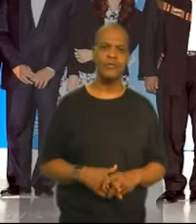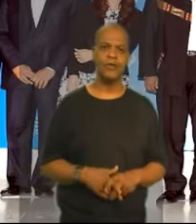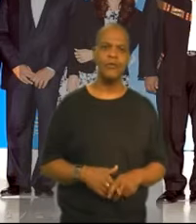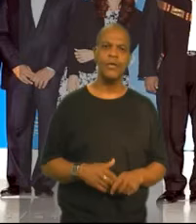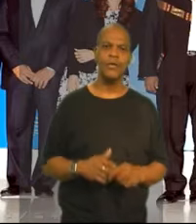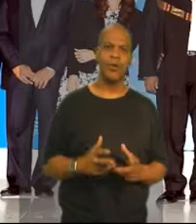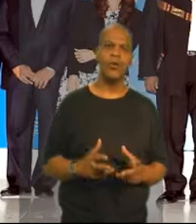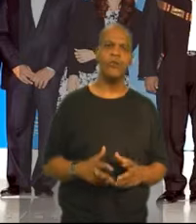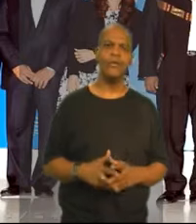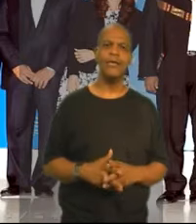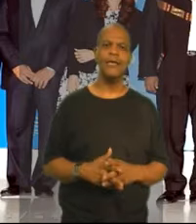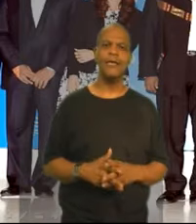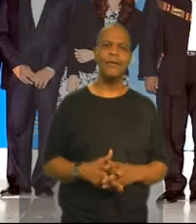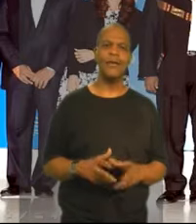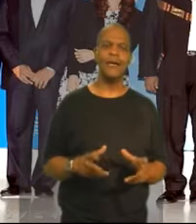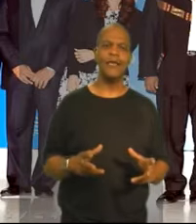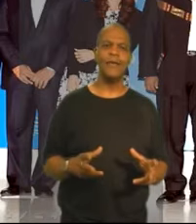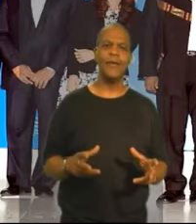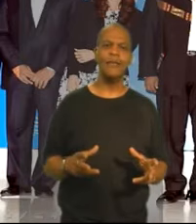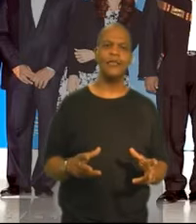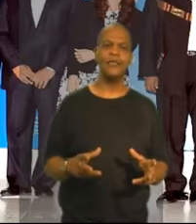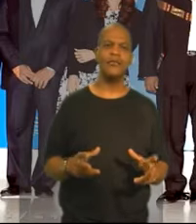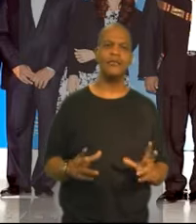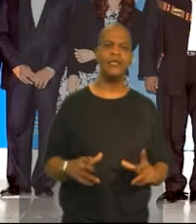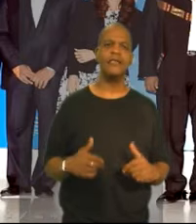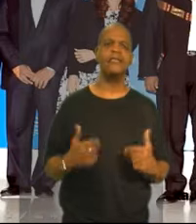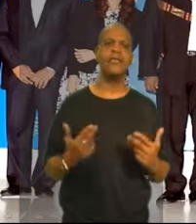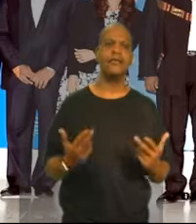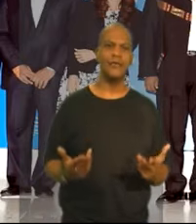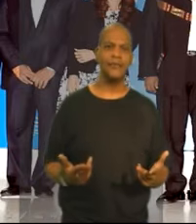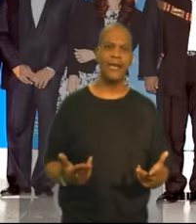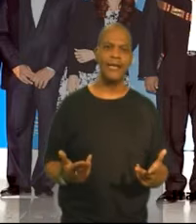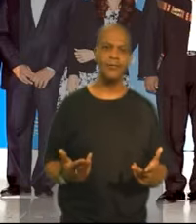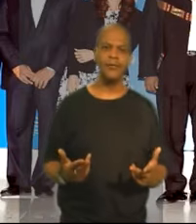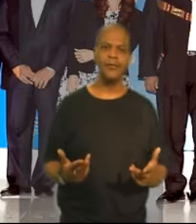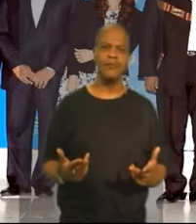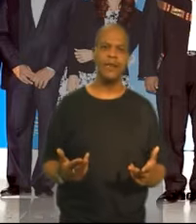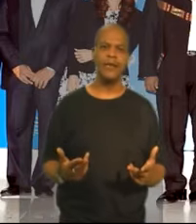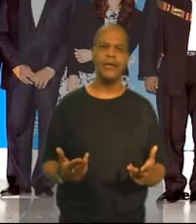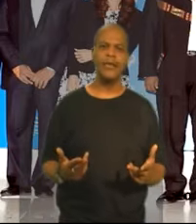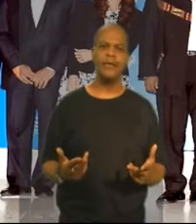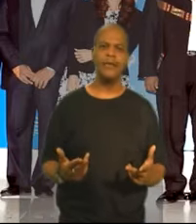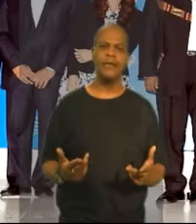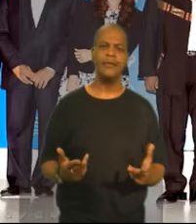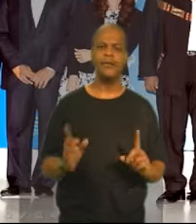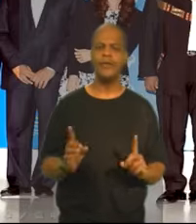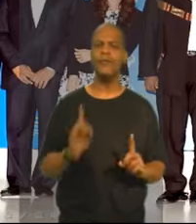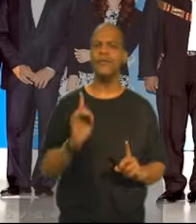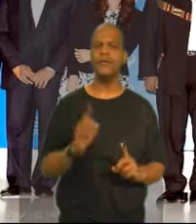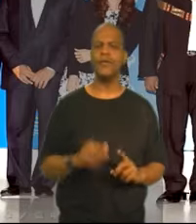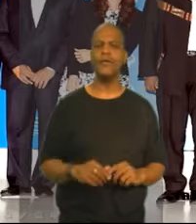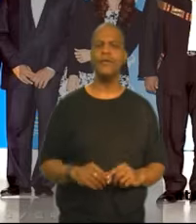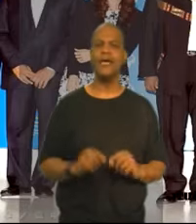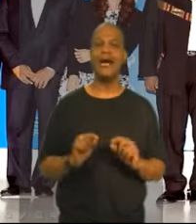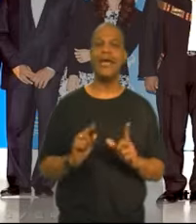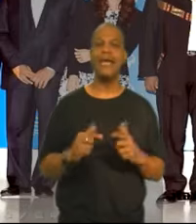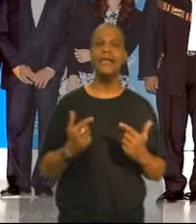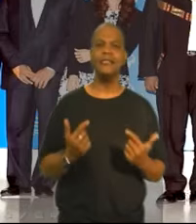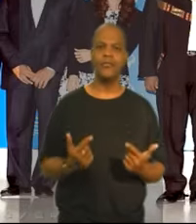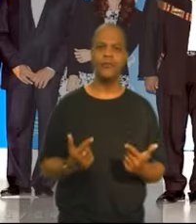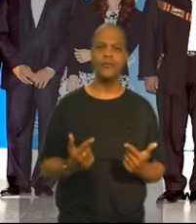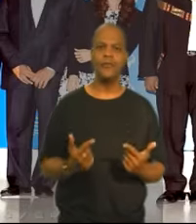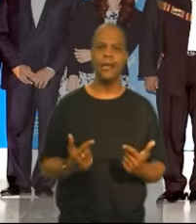na Constituição colombiana para que lhe permitisse um terceiro mandato, não é? Terceiro, minto, perdão,